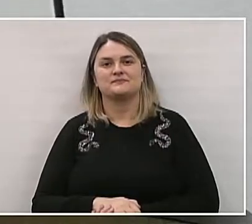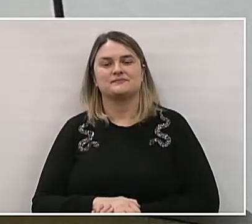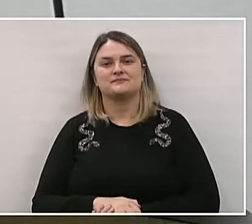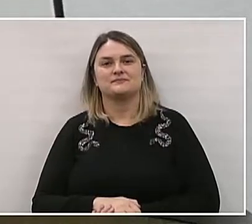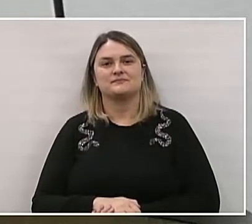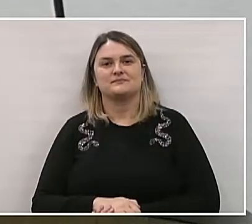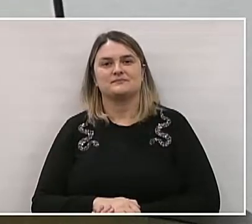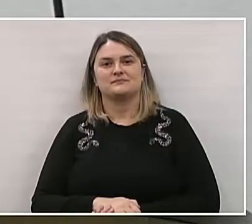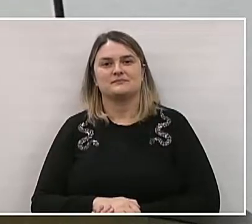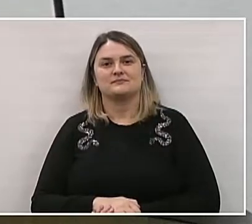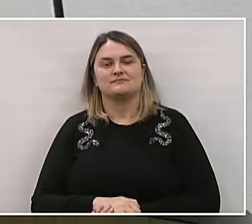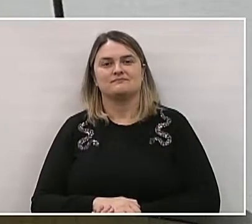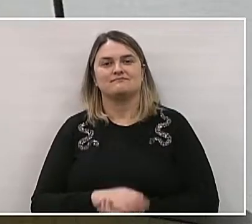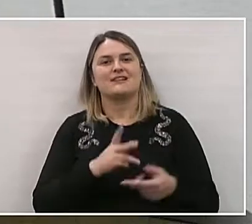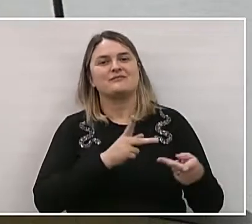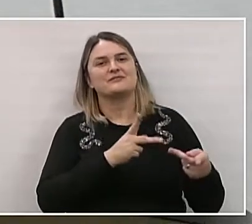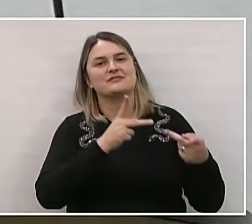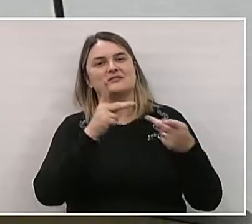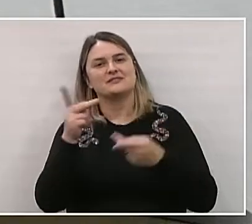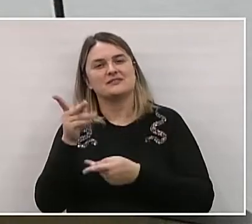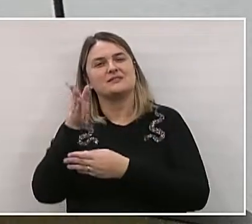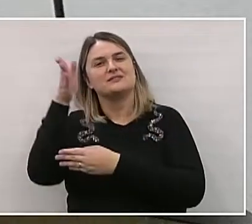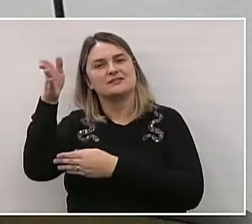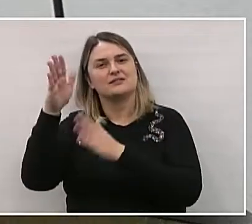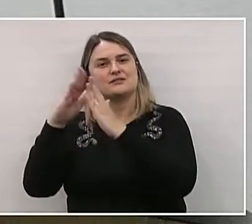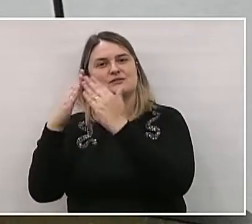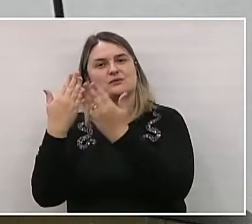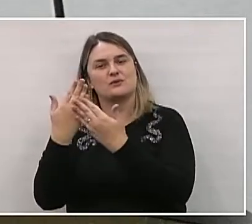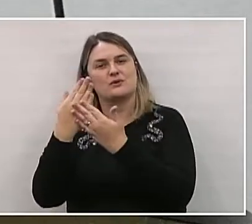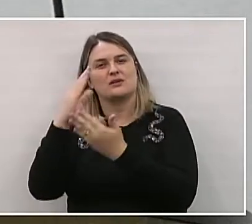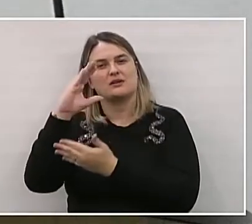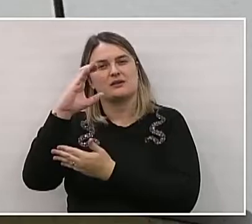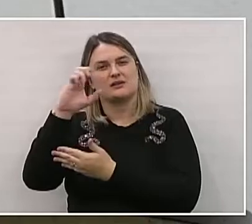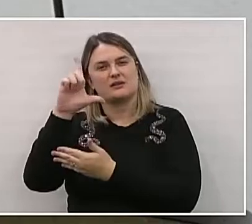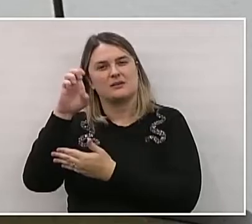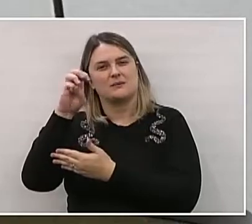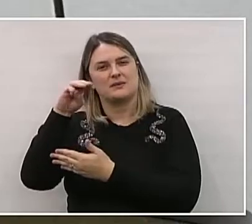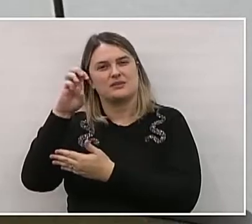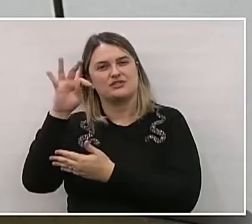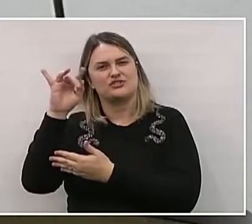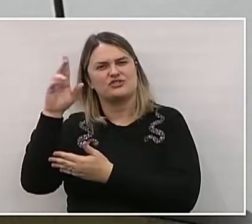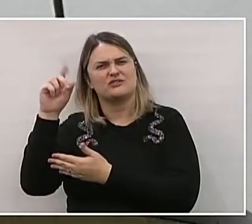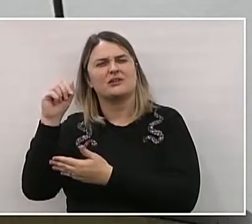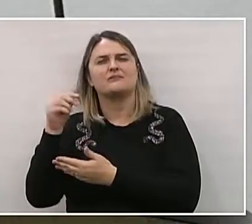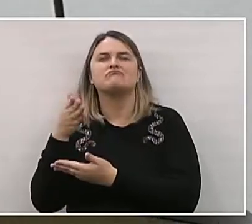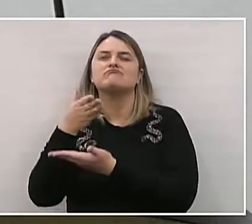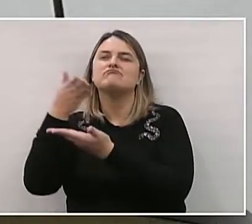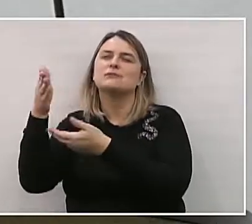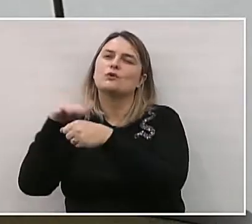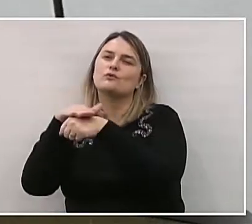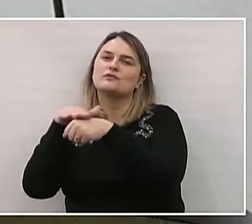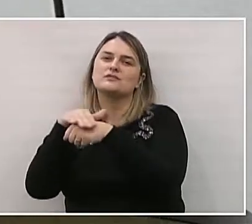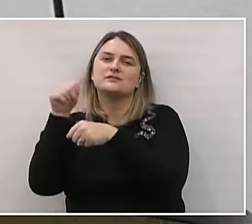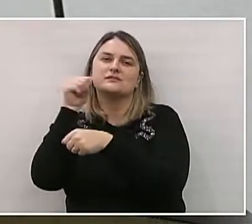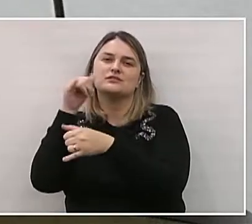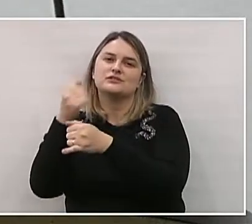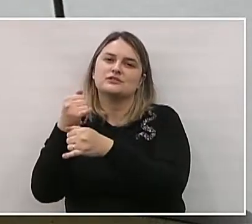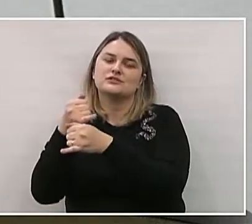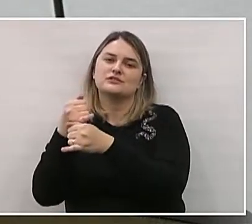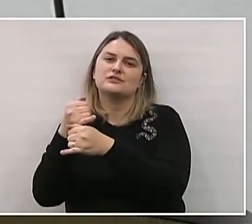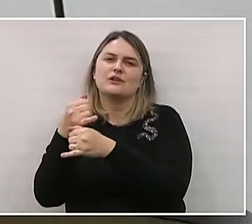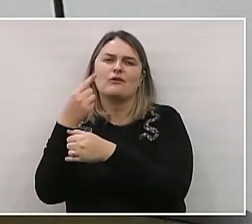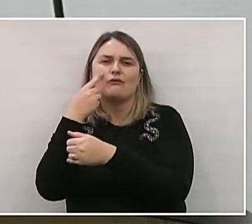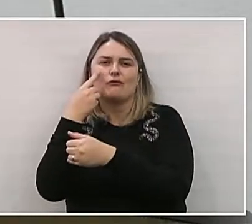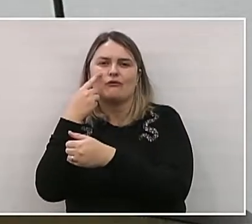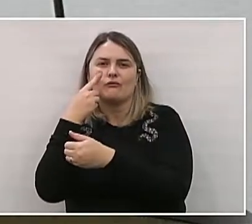Então, uma visita no Colégio Clementina Lona Costa, há uns 10, 15 dias aí, conversando com a diretora, eu fui rever meu